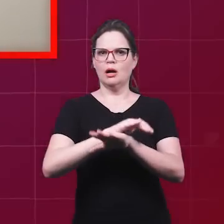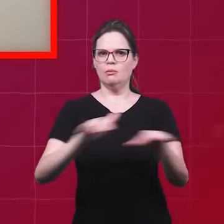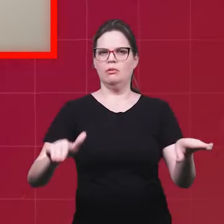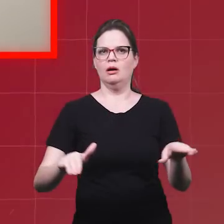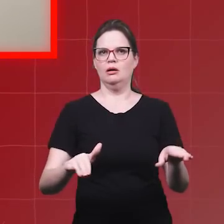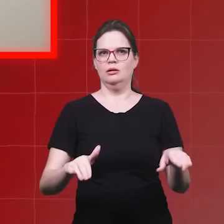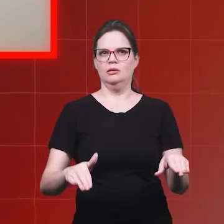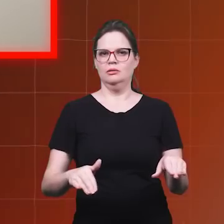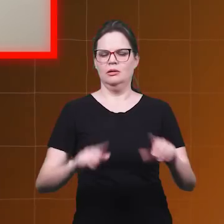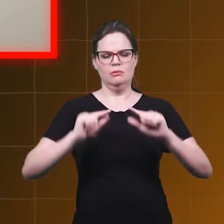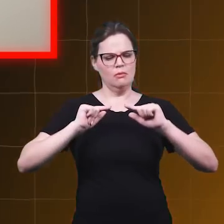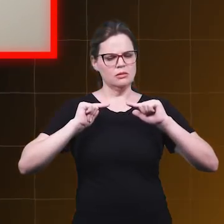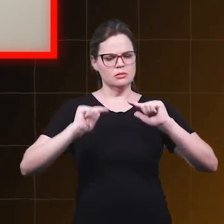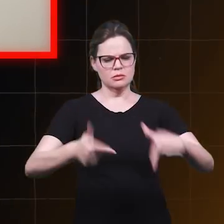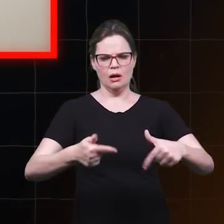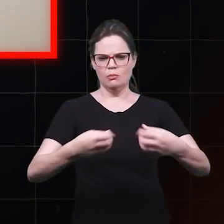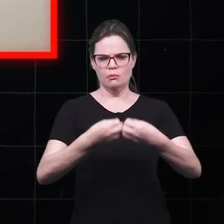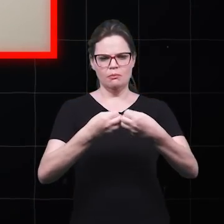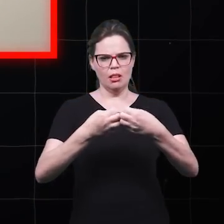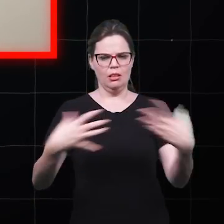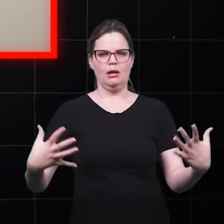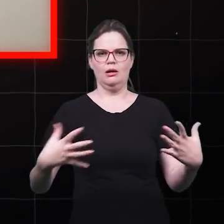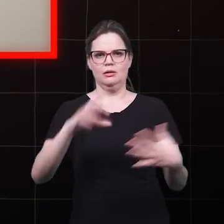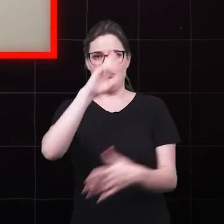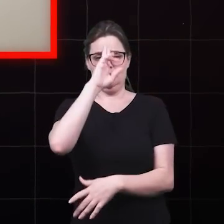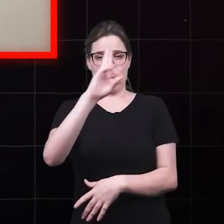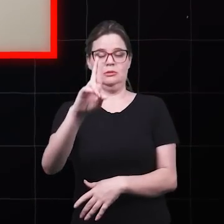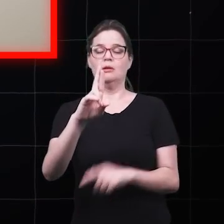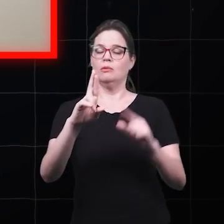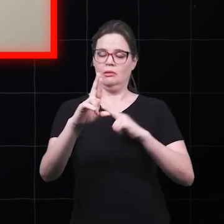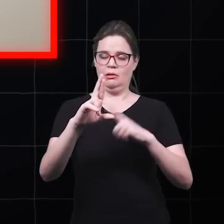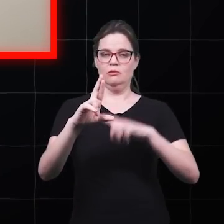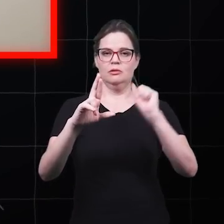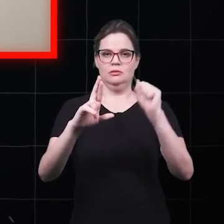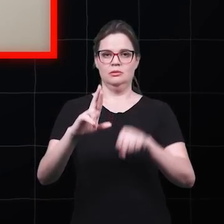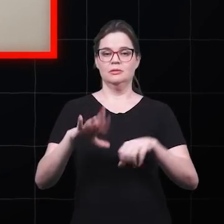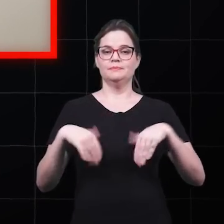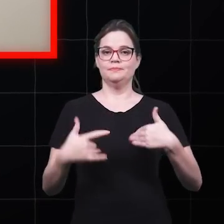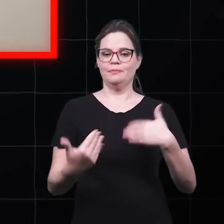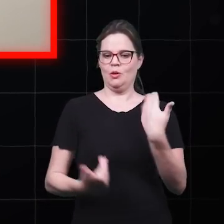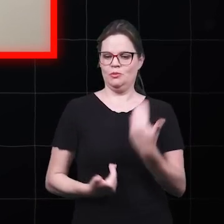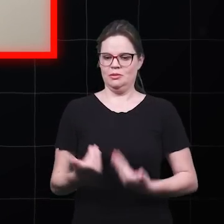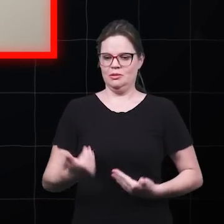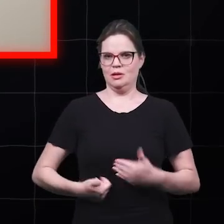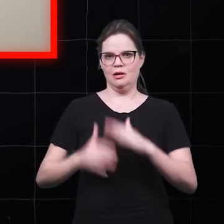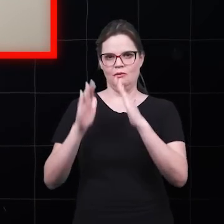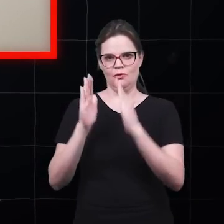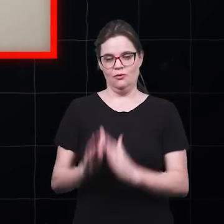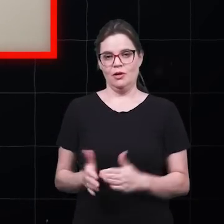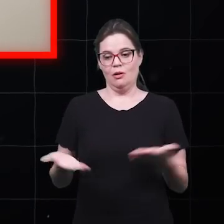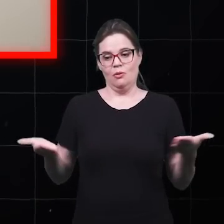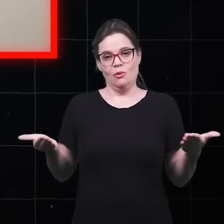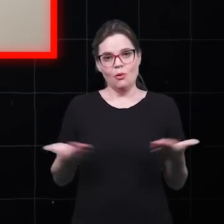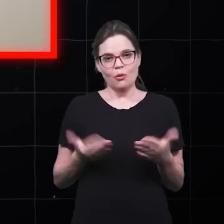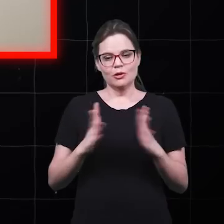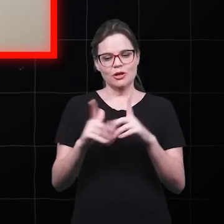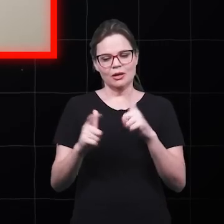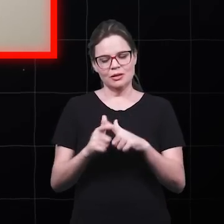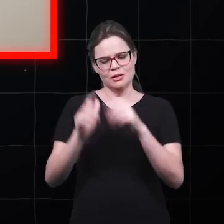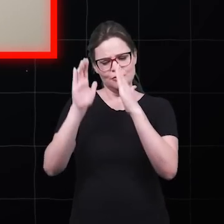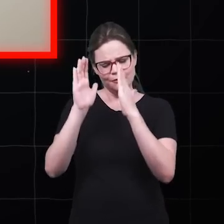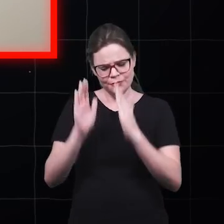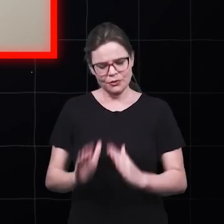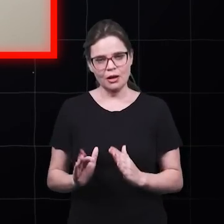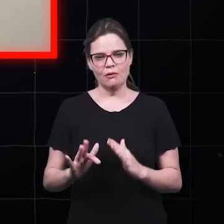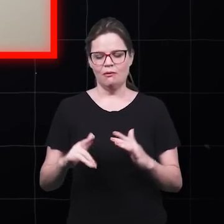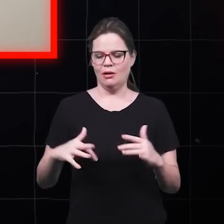Clara, né? Uma operação do Senhor. Então, a igreja fiel ela está chegando até esse momento, né, que nós tratamos